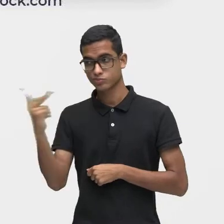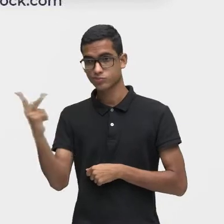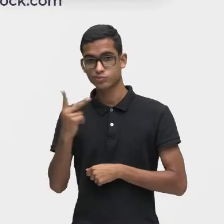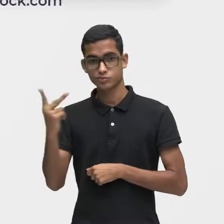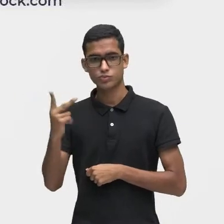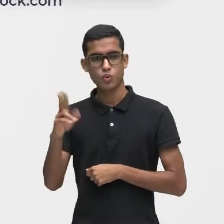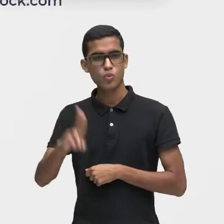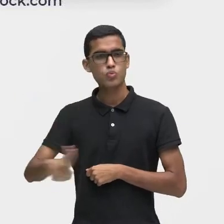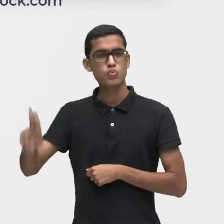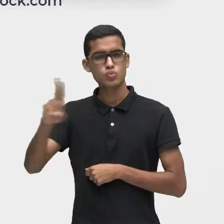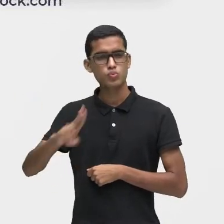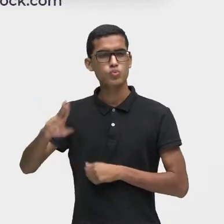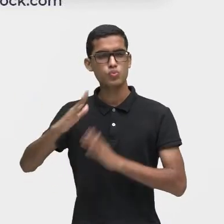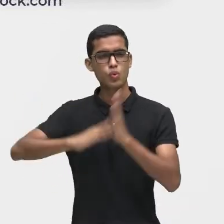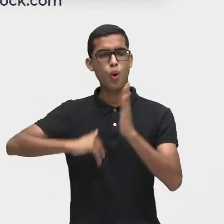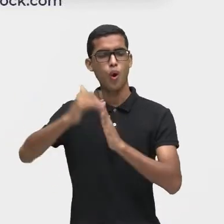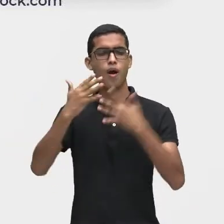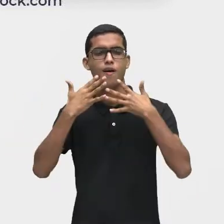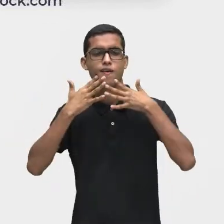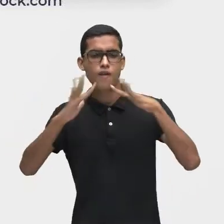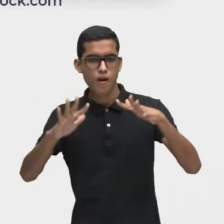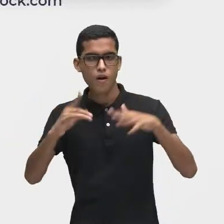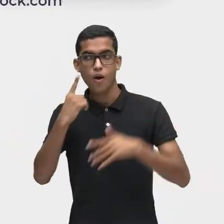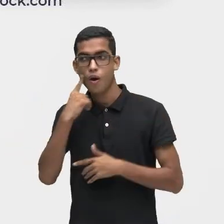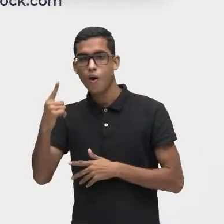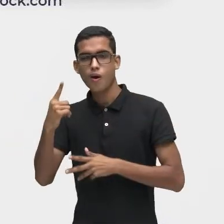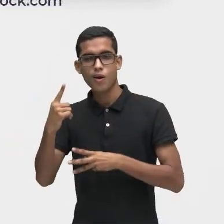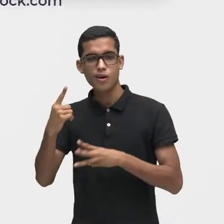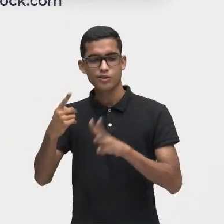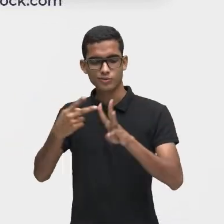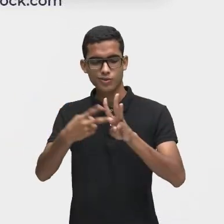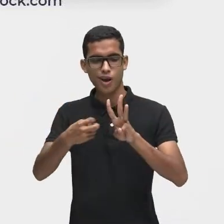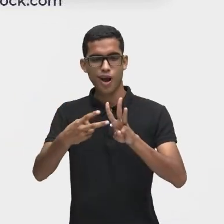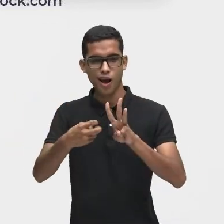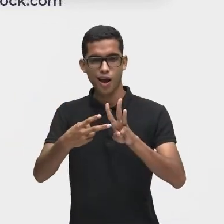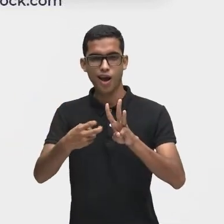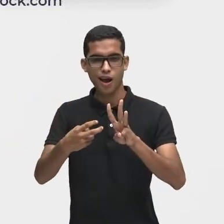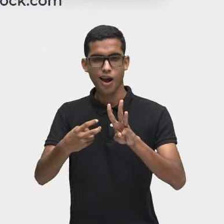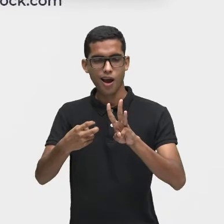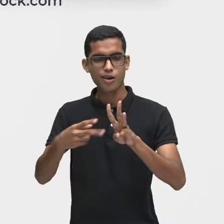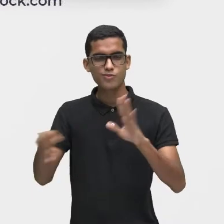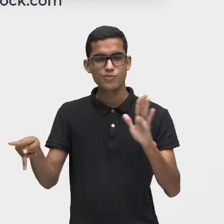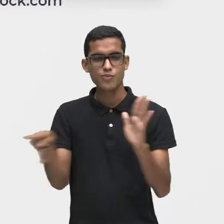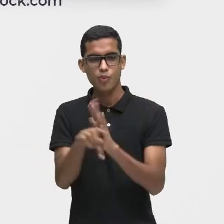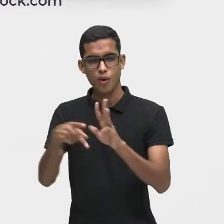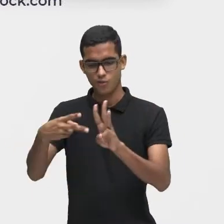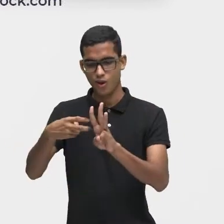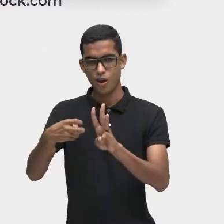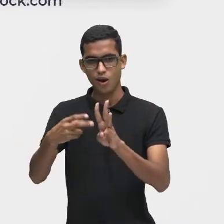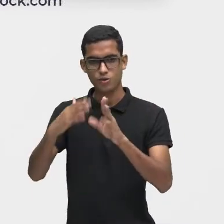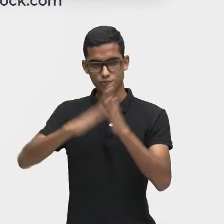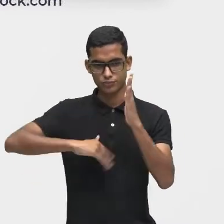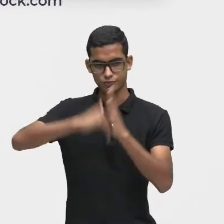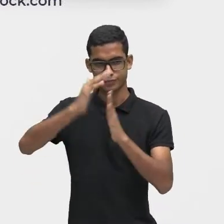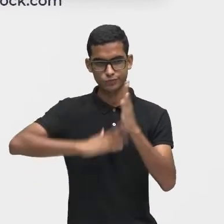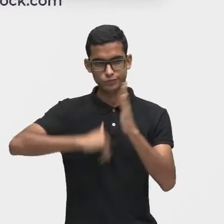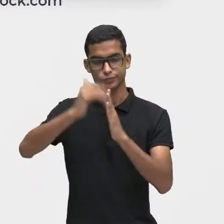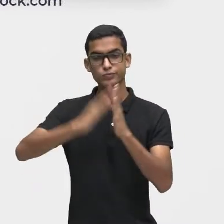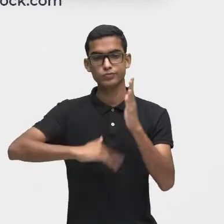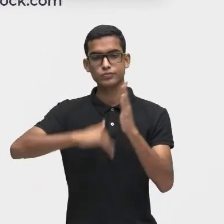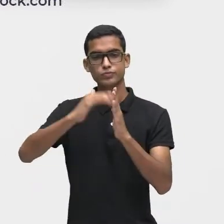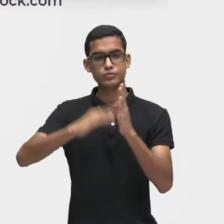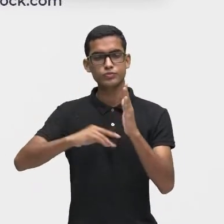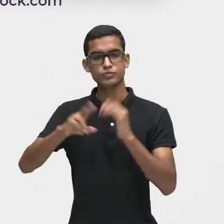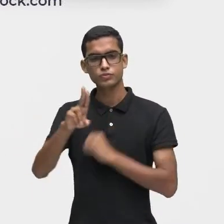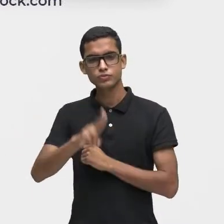tintas naturais. Aí a pintura indígena, que todos vocês conhecem, são grafismo indígena, que ela é feita principalmente com